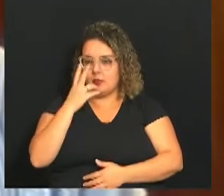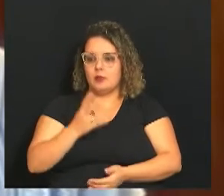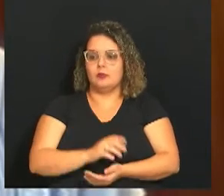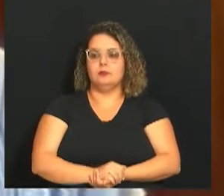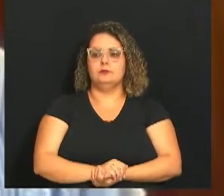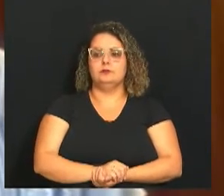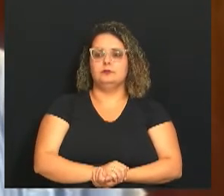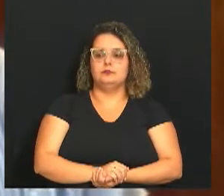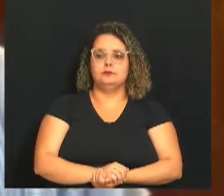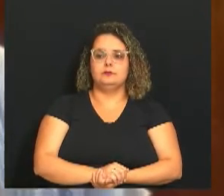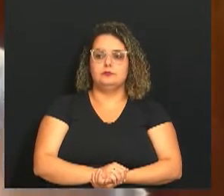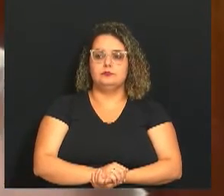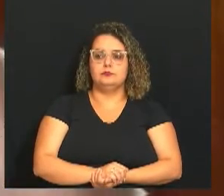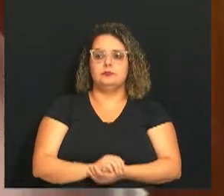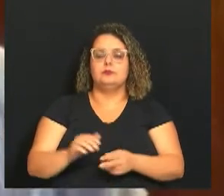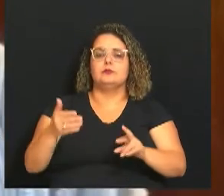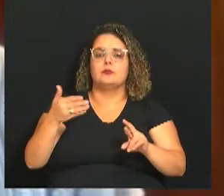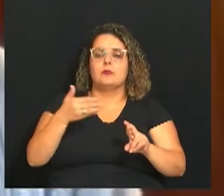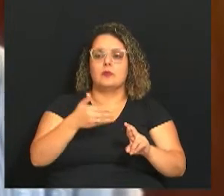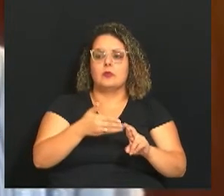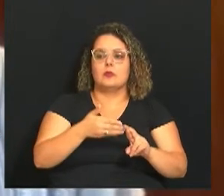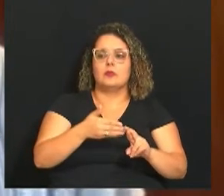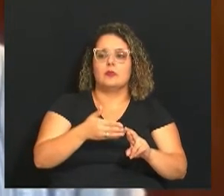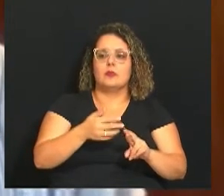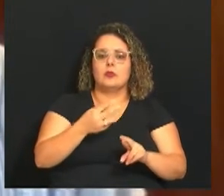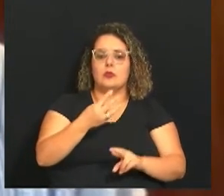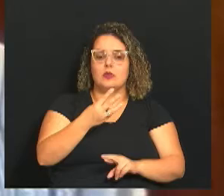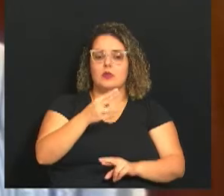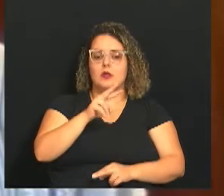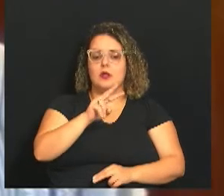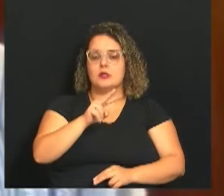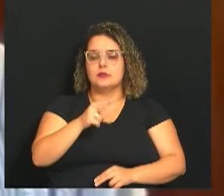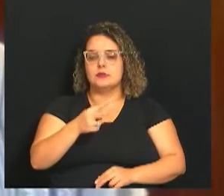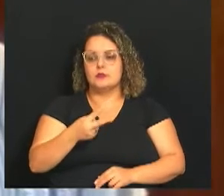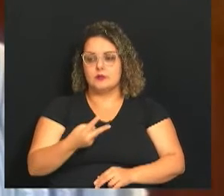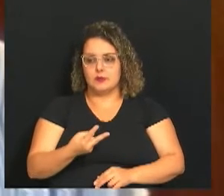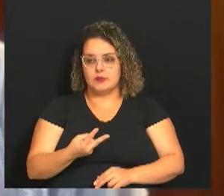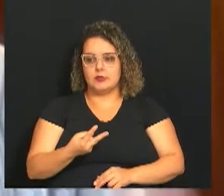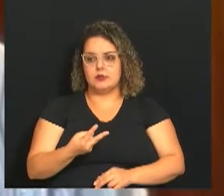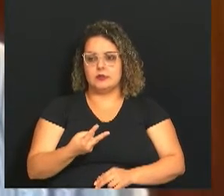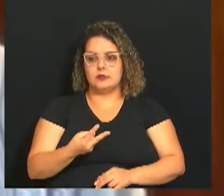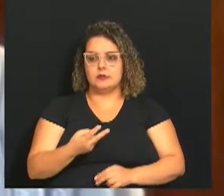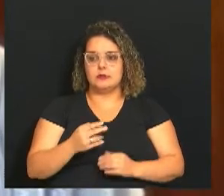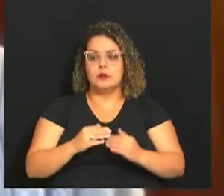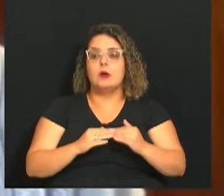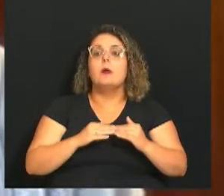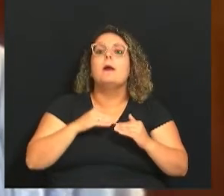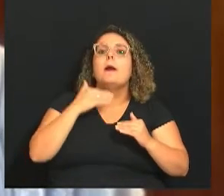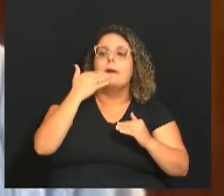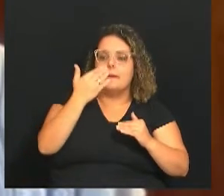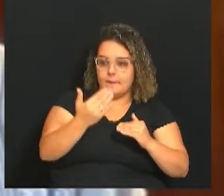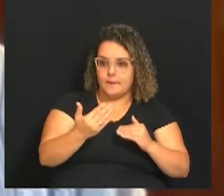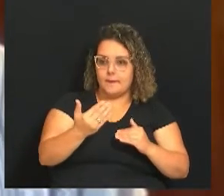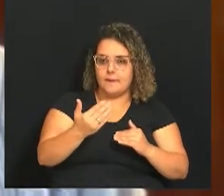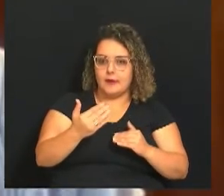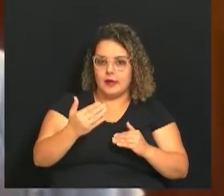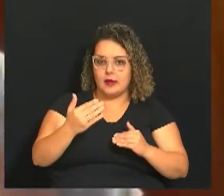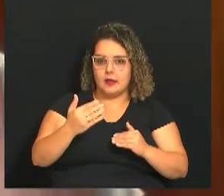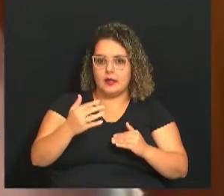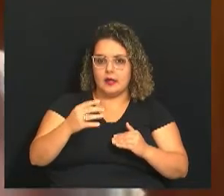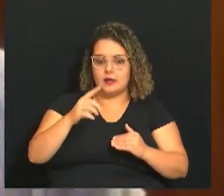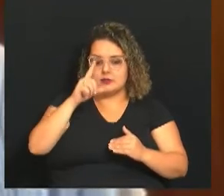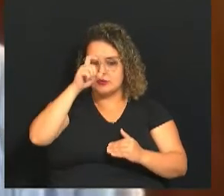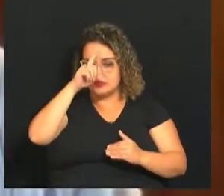ele representa 3 vezes, né, mais diárias hospitalares,